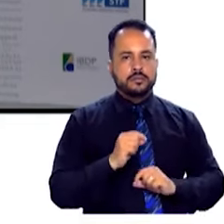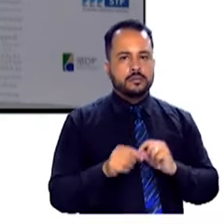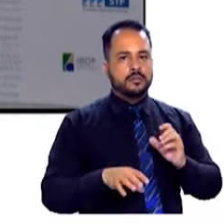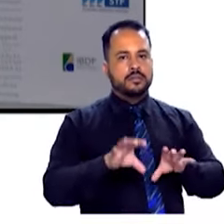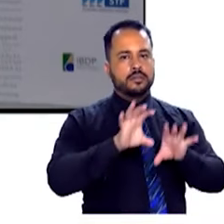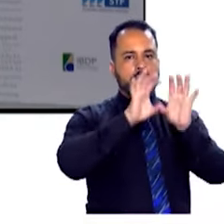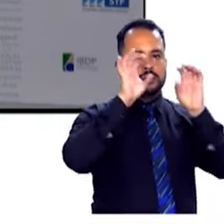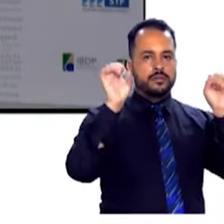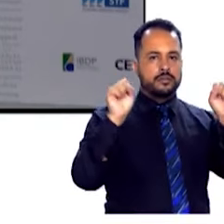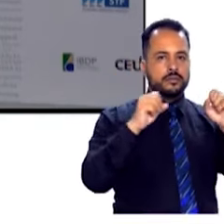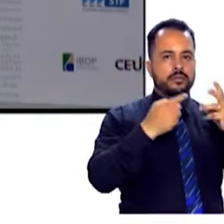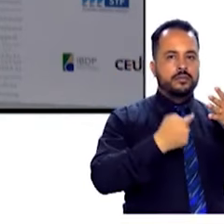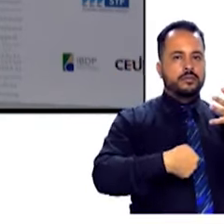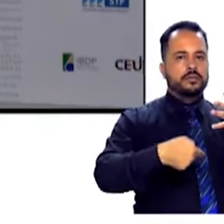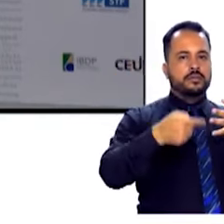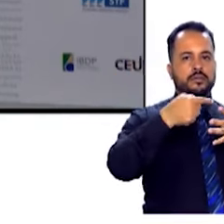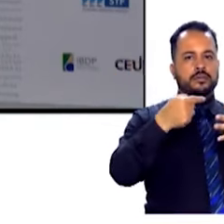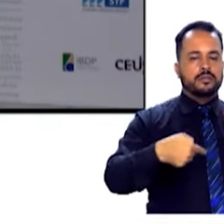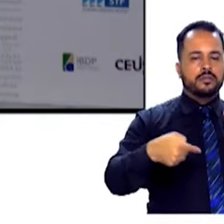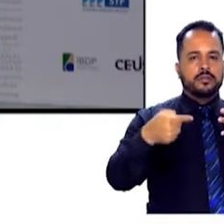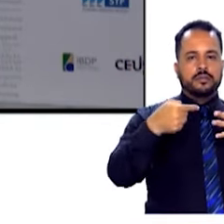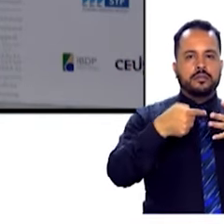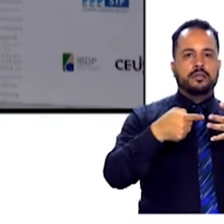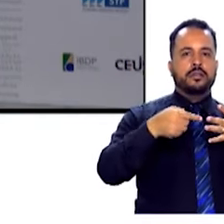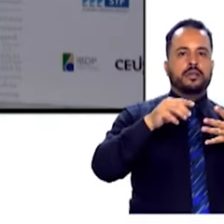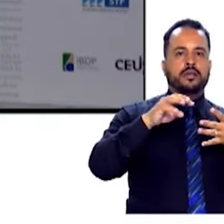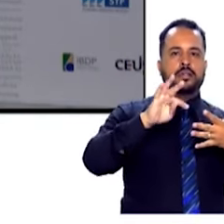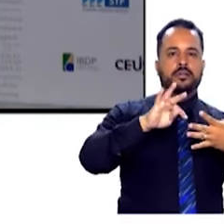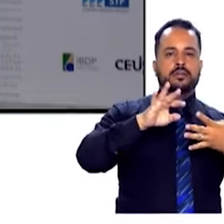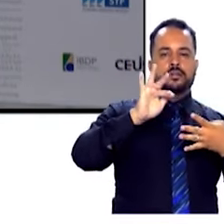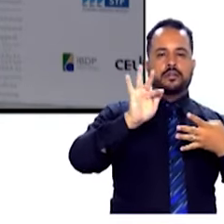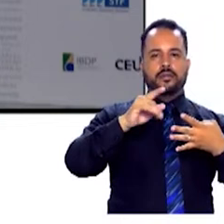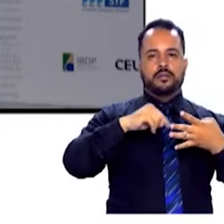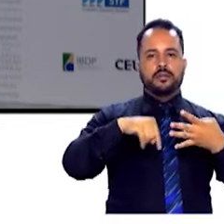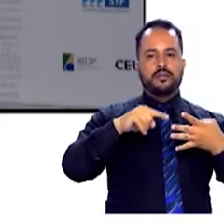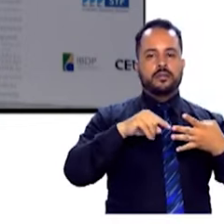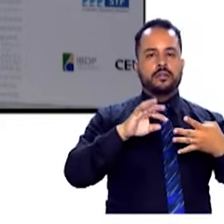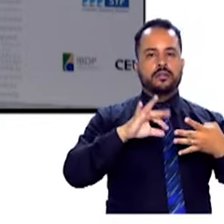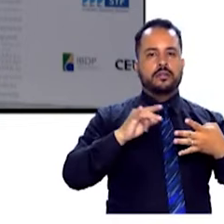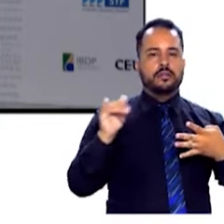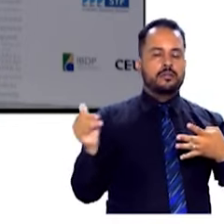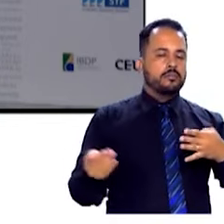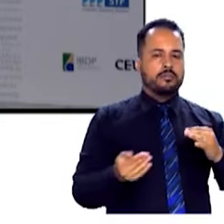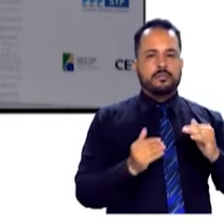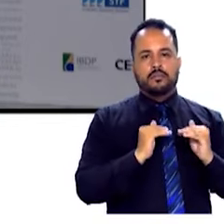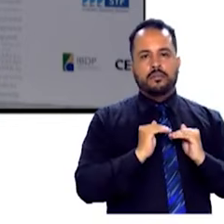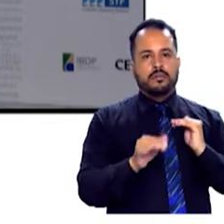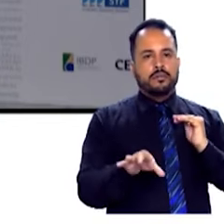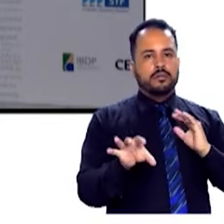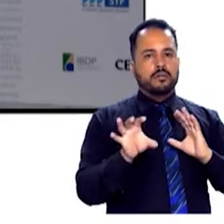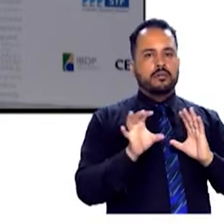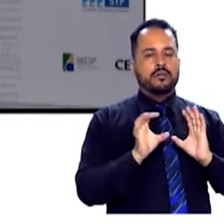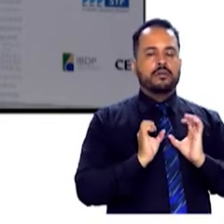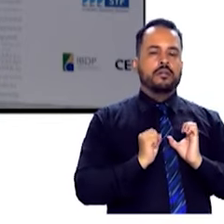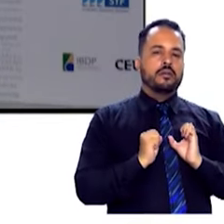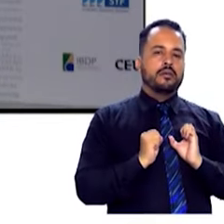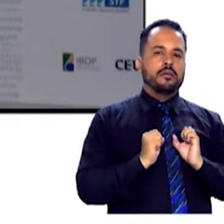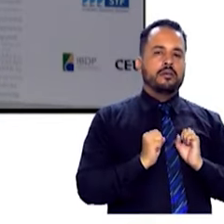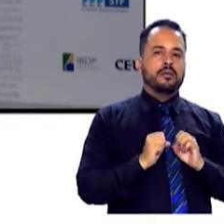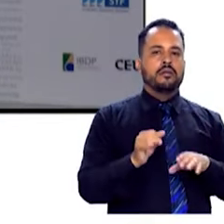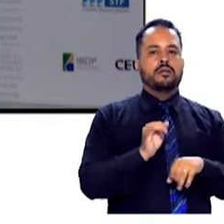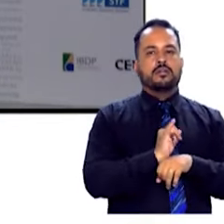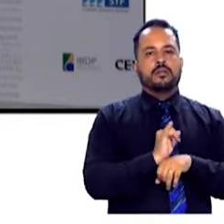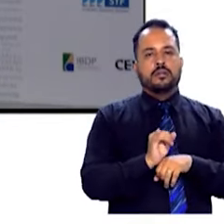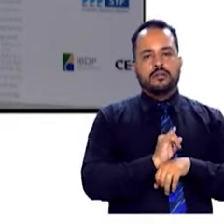podem eh não não considerar vícios eventualmente eh formais desde que obviamente o